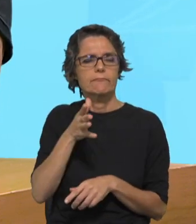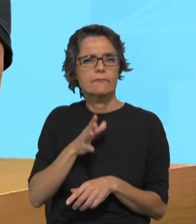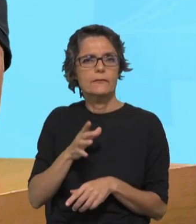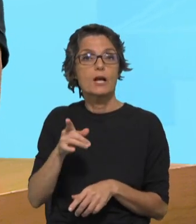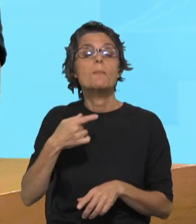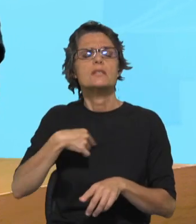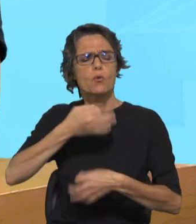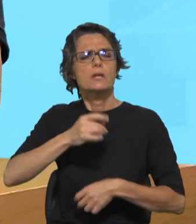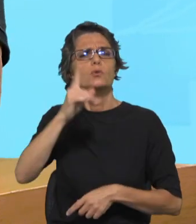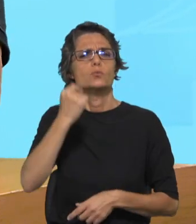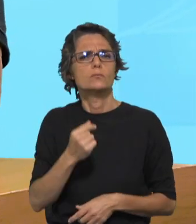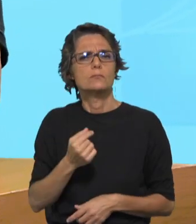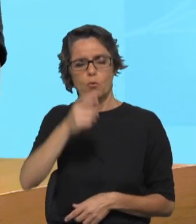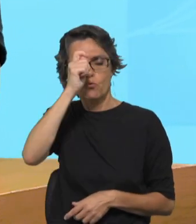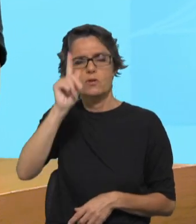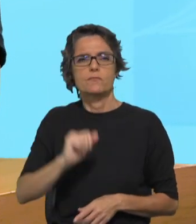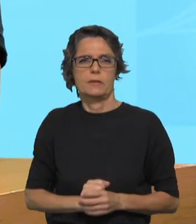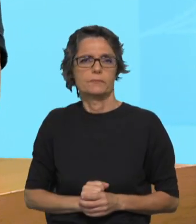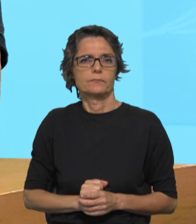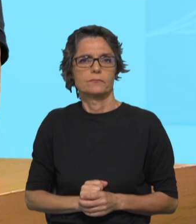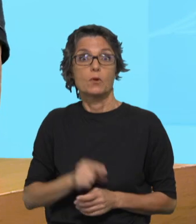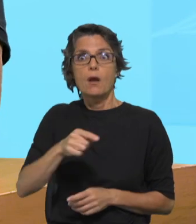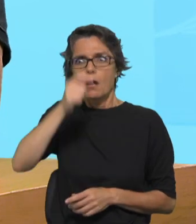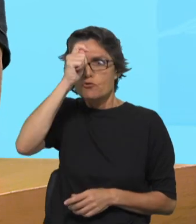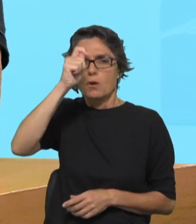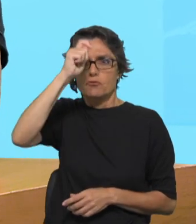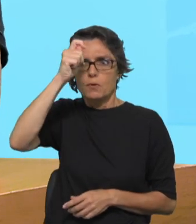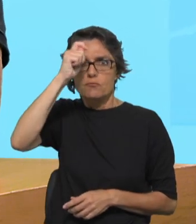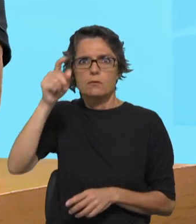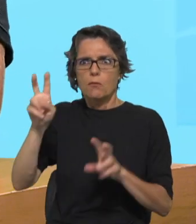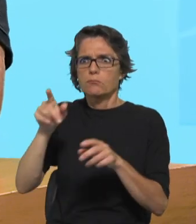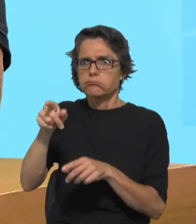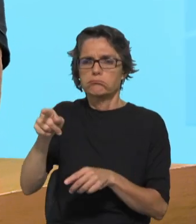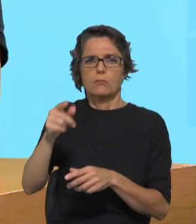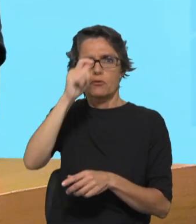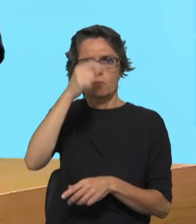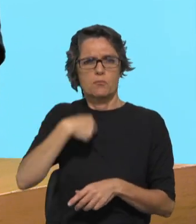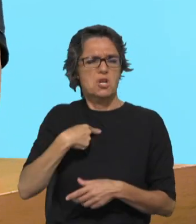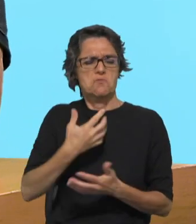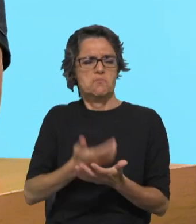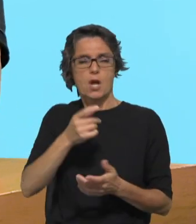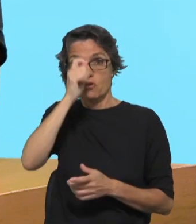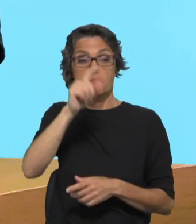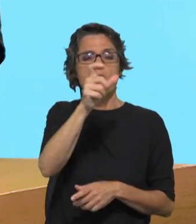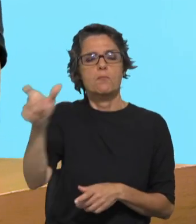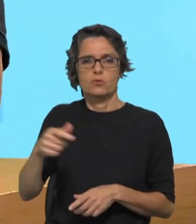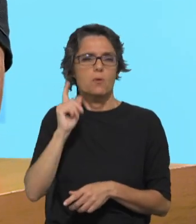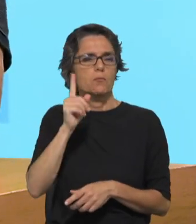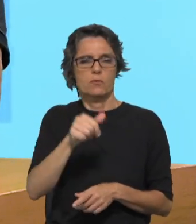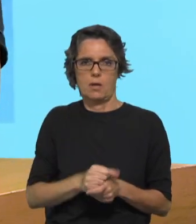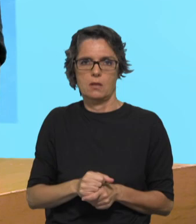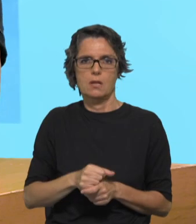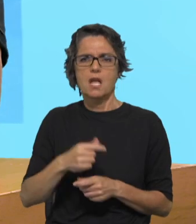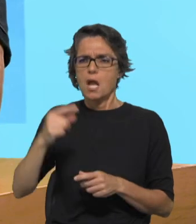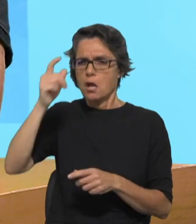em que eu acredito, é no respeito. E não se calava com aquilo, o respeito. O respeito uns pelos outros. Eu respeitar os outros. A gente